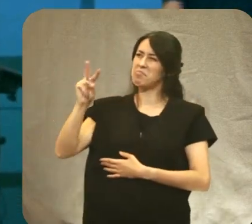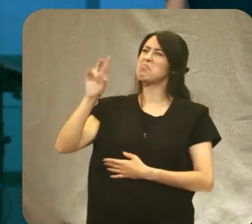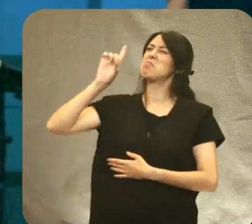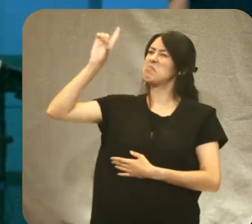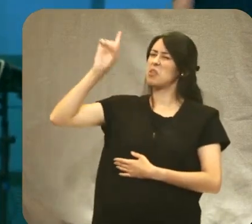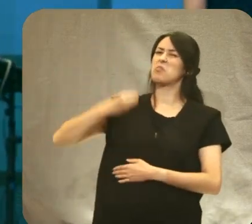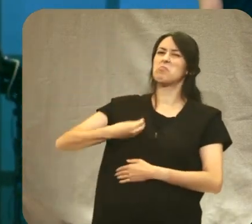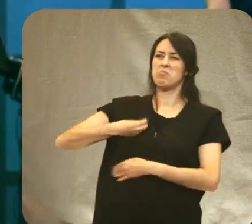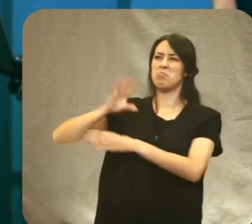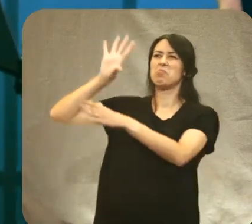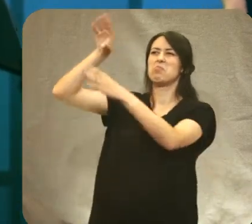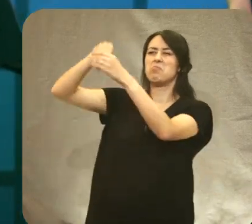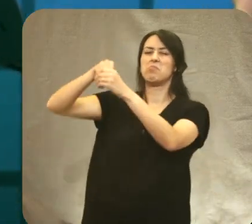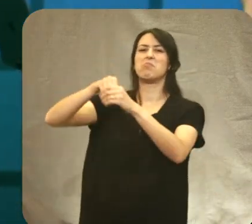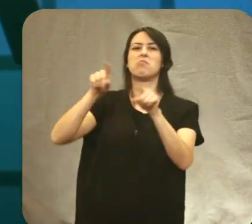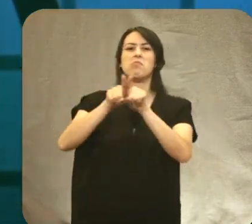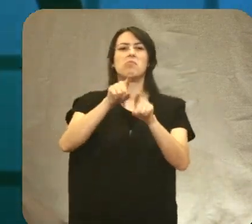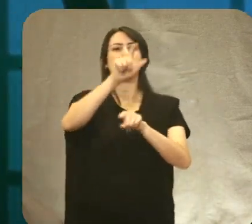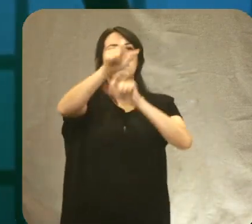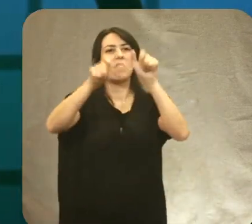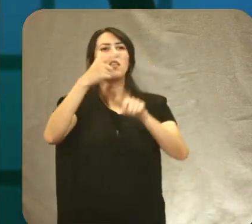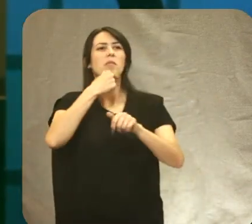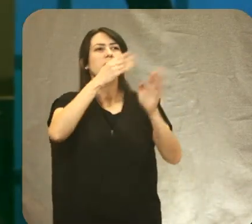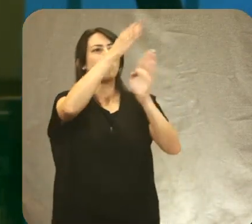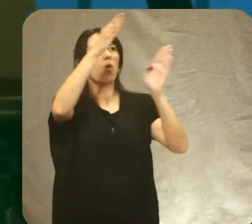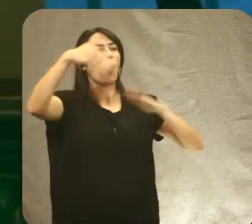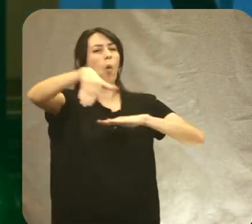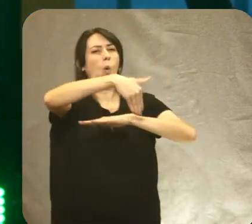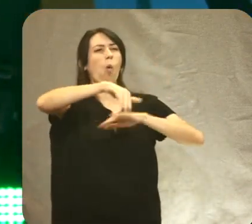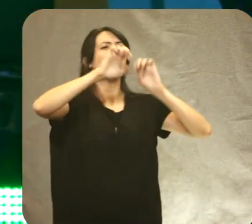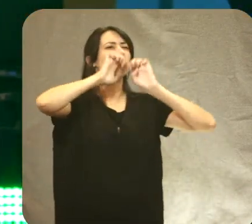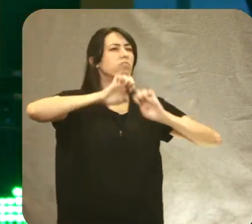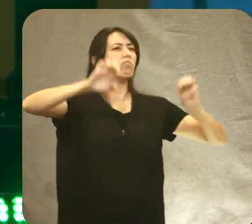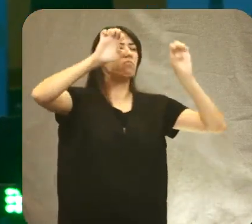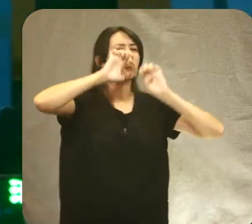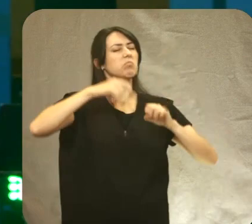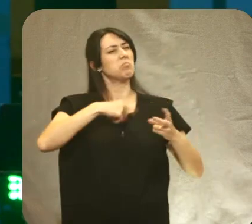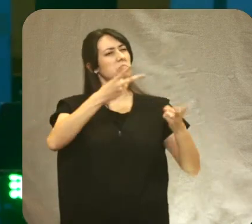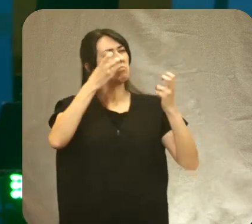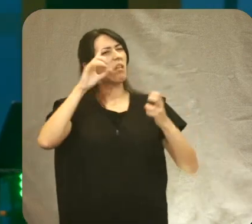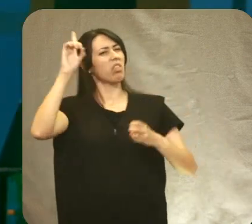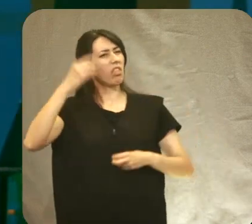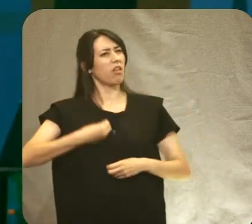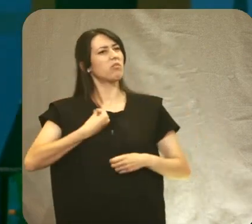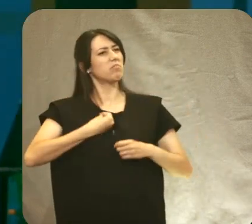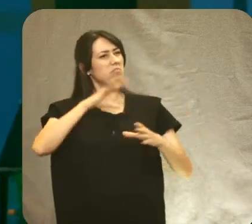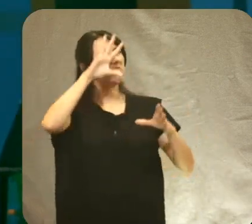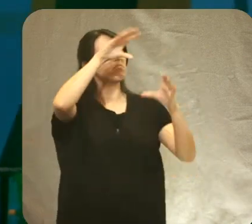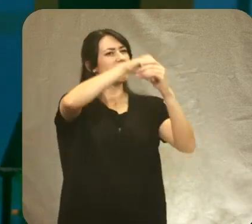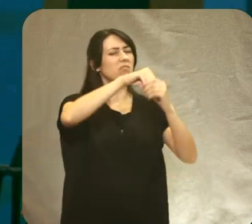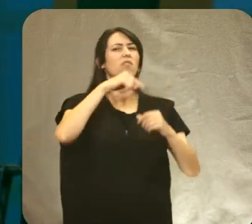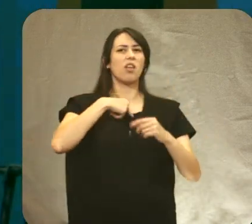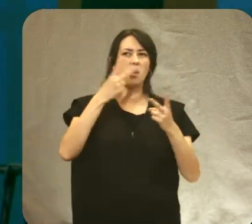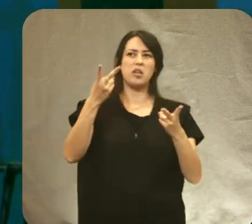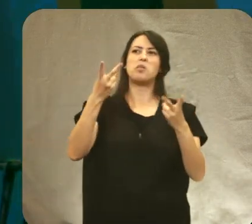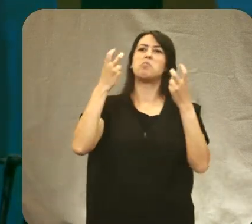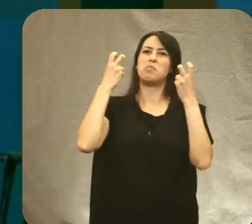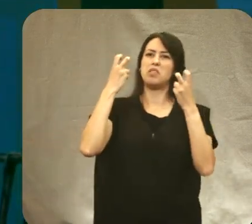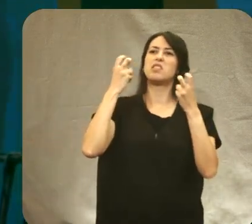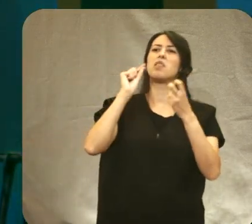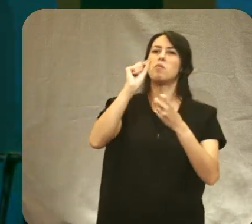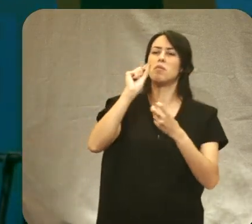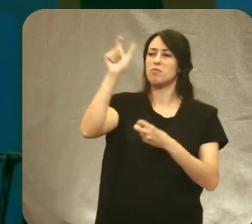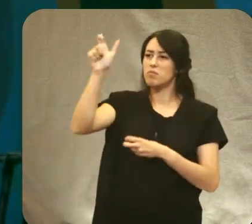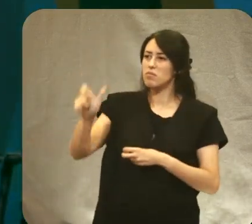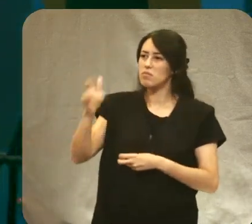meninos saem pelas ruas pregando o Evangelho. Eu vejo Deus revelado nas nossas reuniões de oração. Eu vejo Deus revelado através do presente da irmã que me